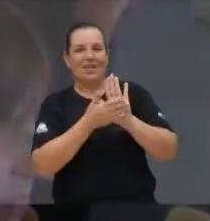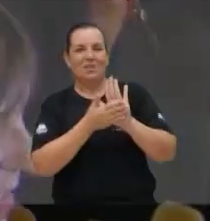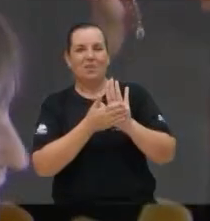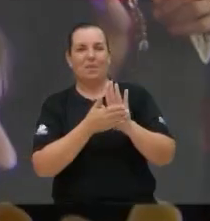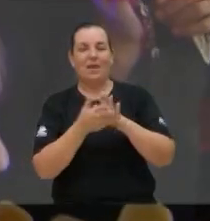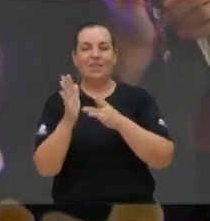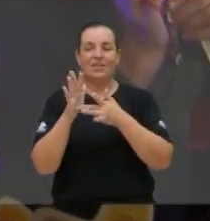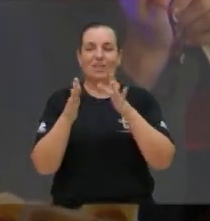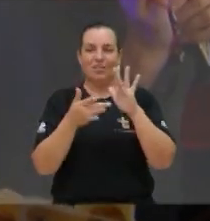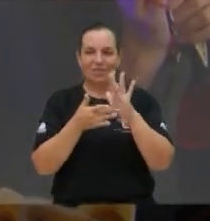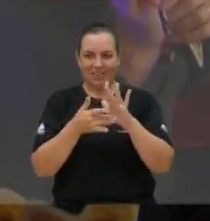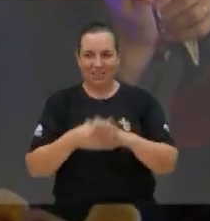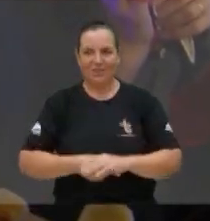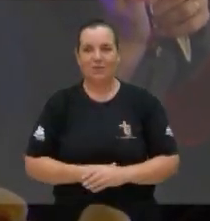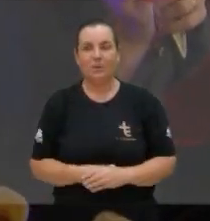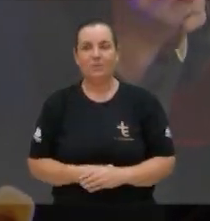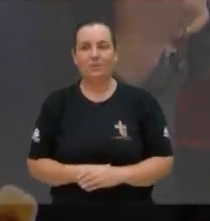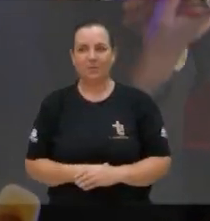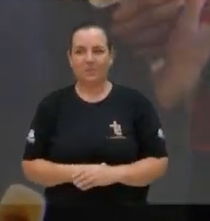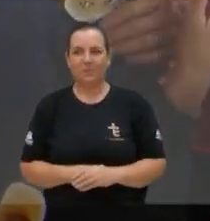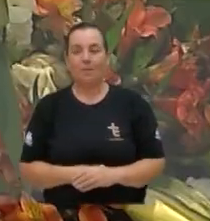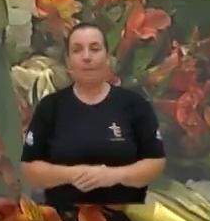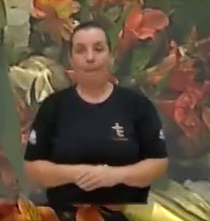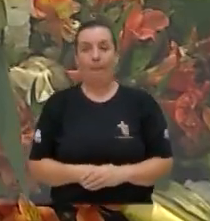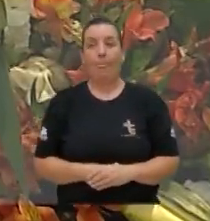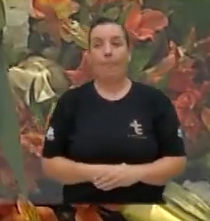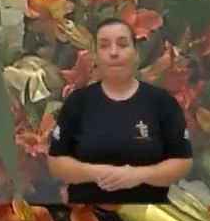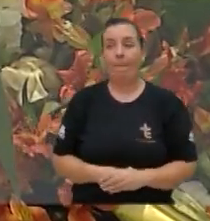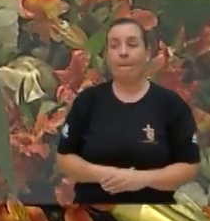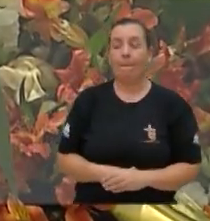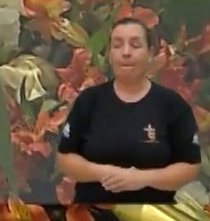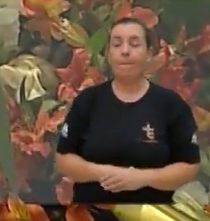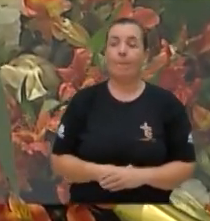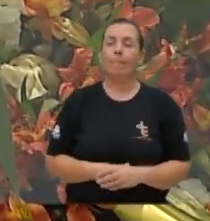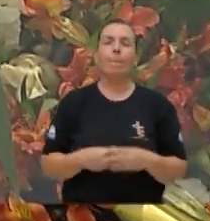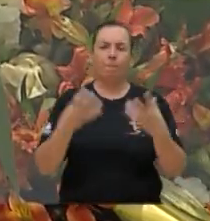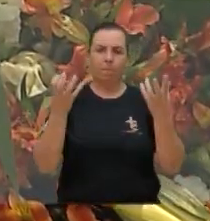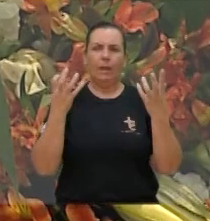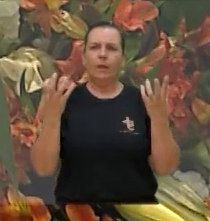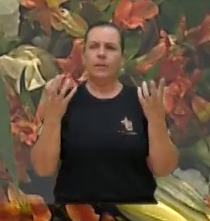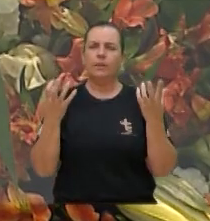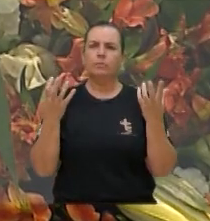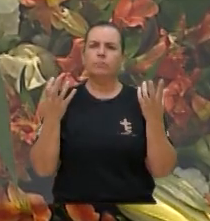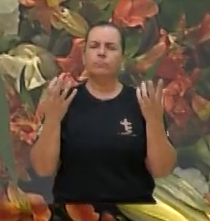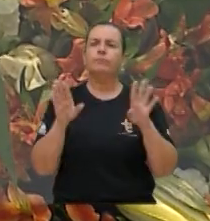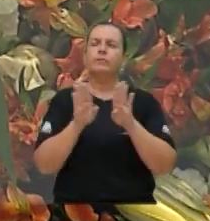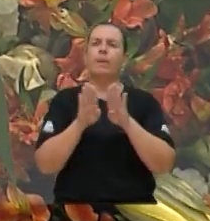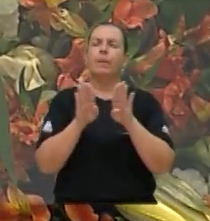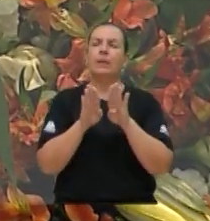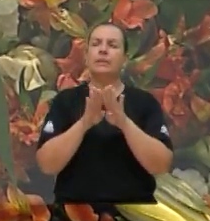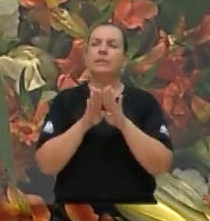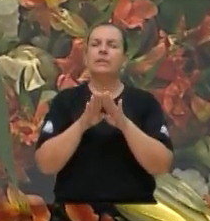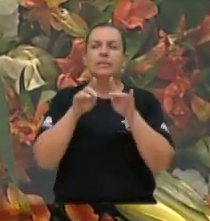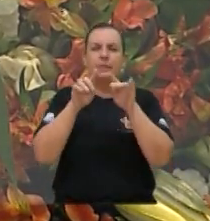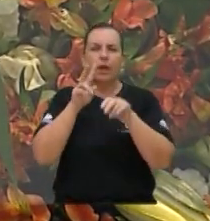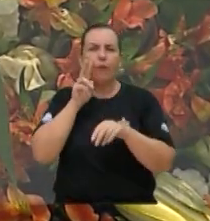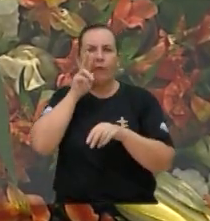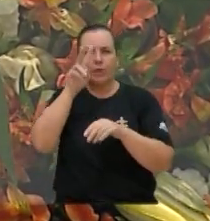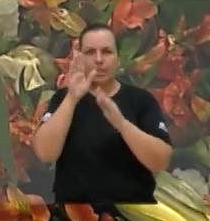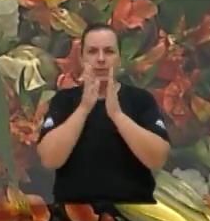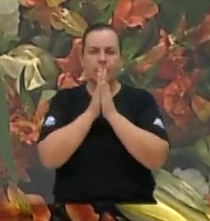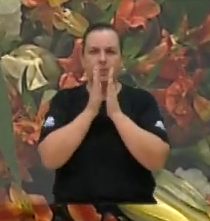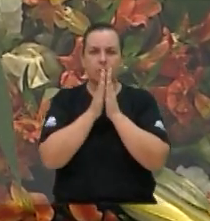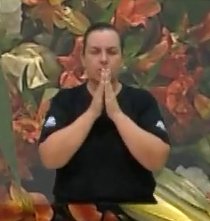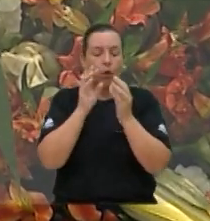das promessas de Cristo. E eu quero que essa... quero pedir de Deus que a força dessa oração